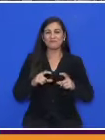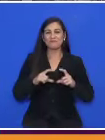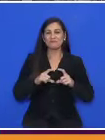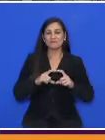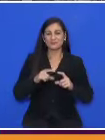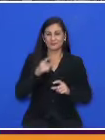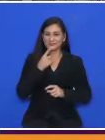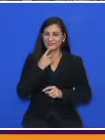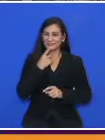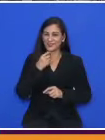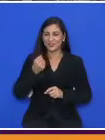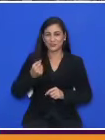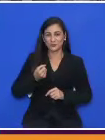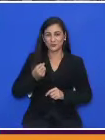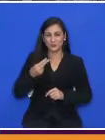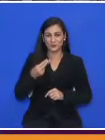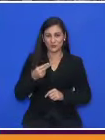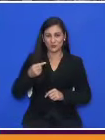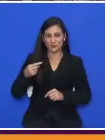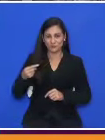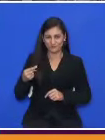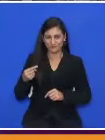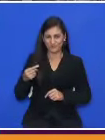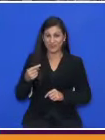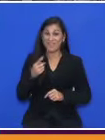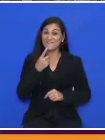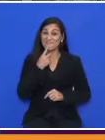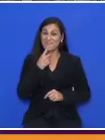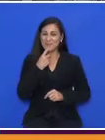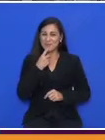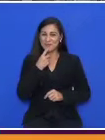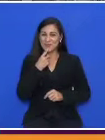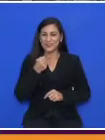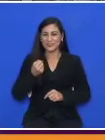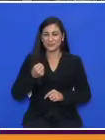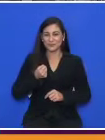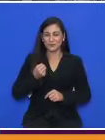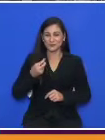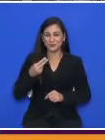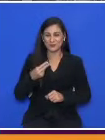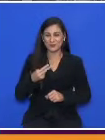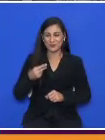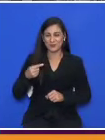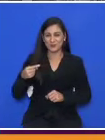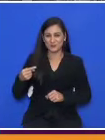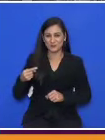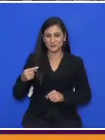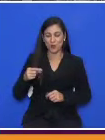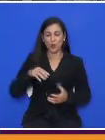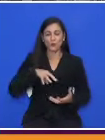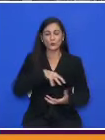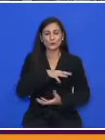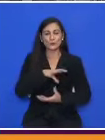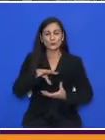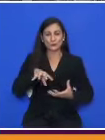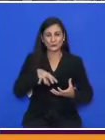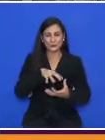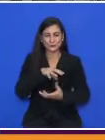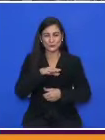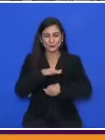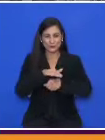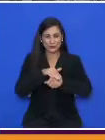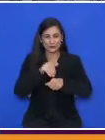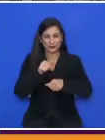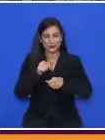Bola vermelha, número 21. Vermelha, 21. O globo girando, você